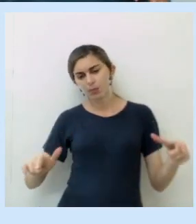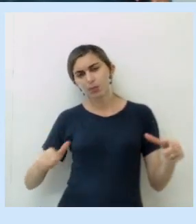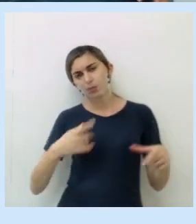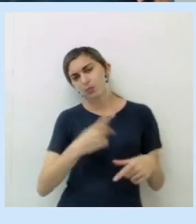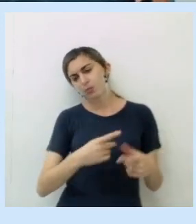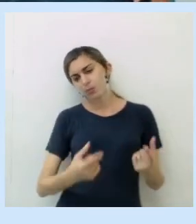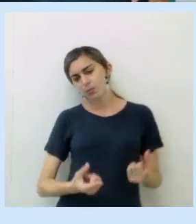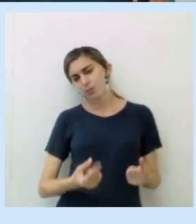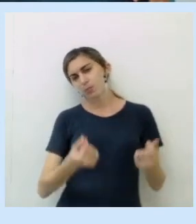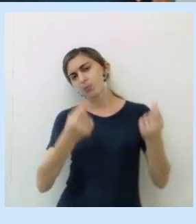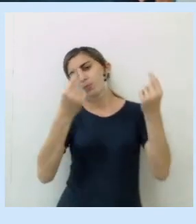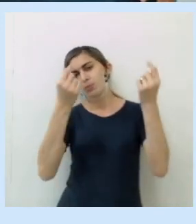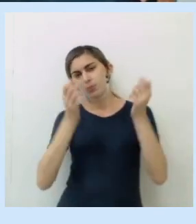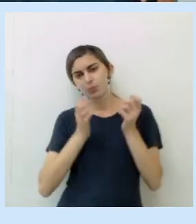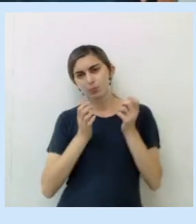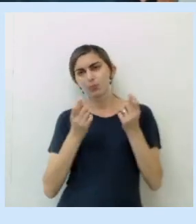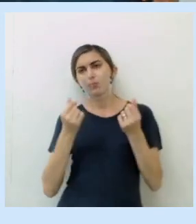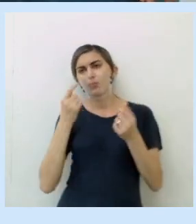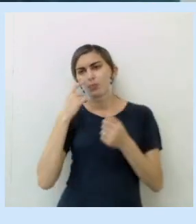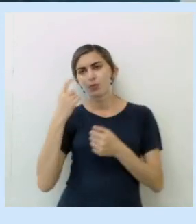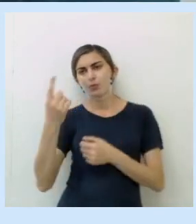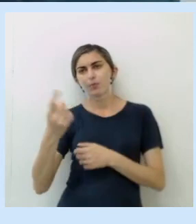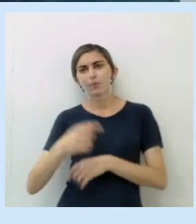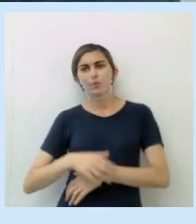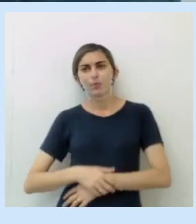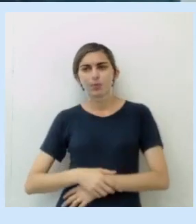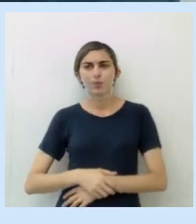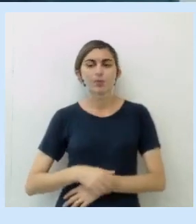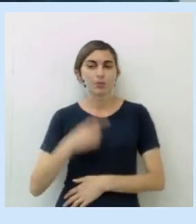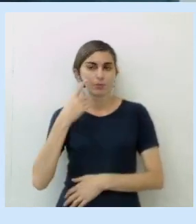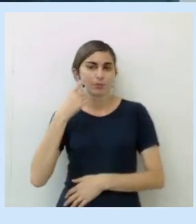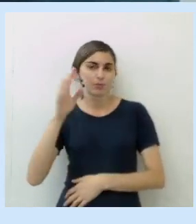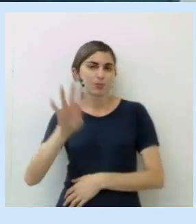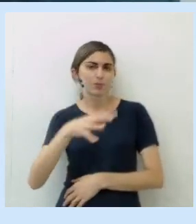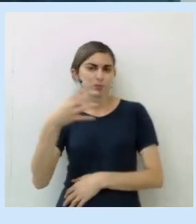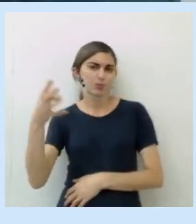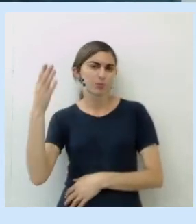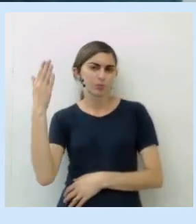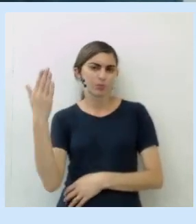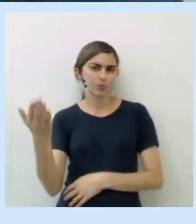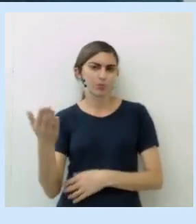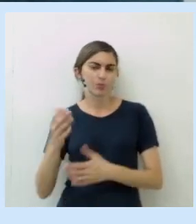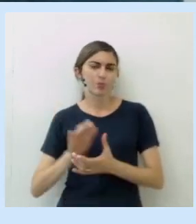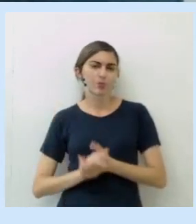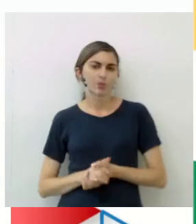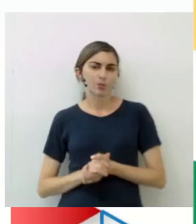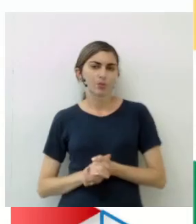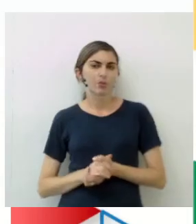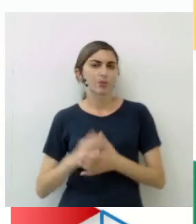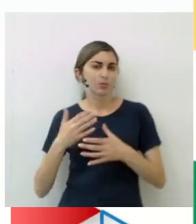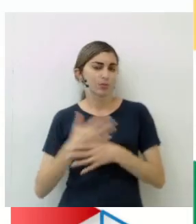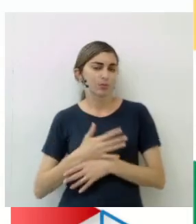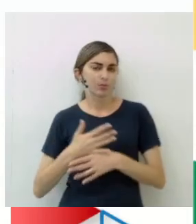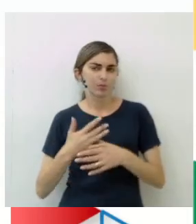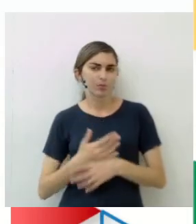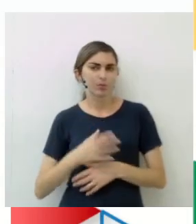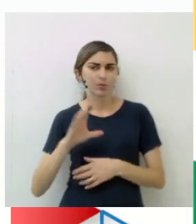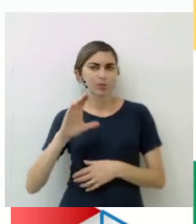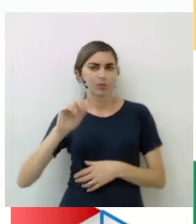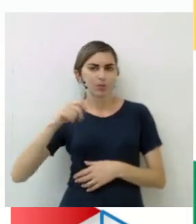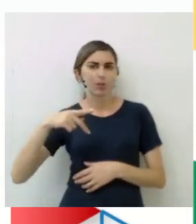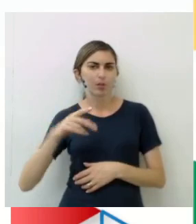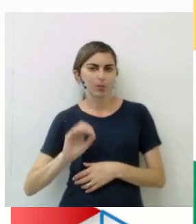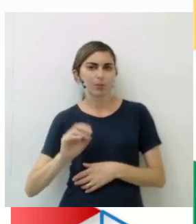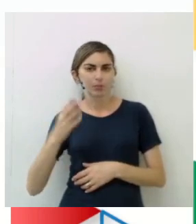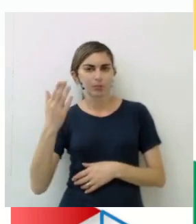suas riquezas. É o que a gente vê aqui, ó, nesse slide, onde a gente vai ver que as cidades campestres,